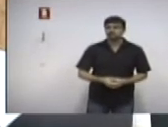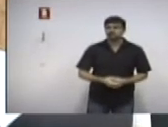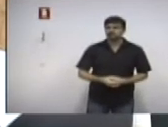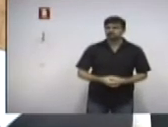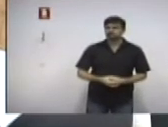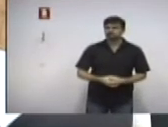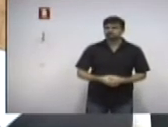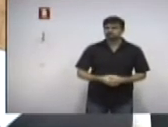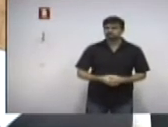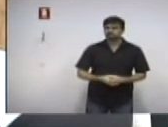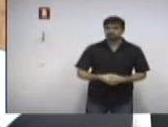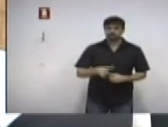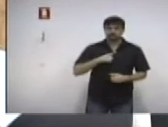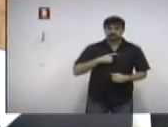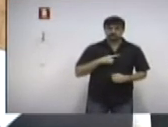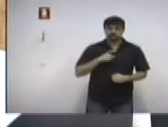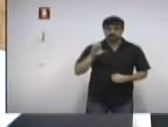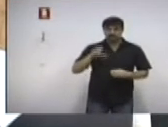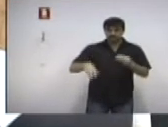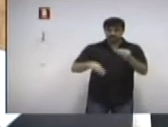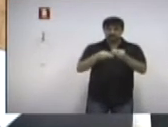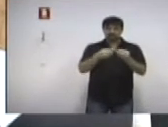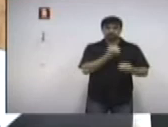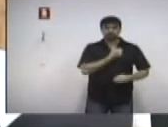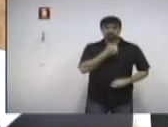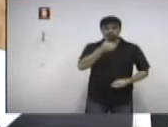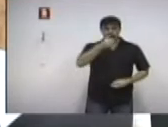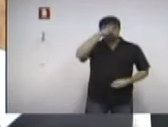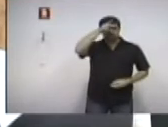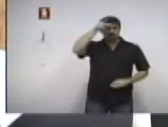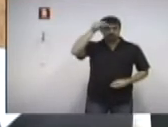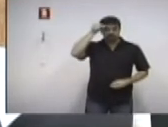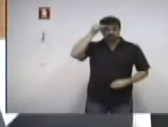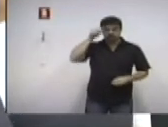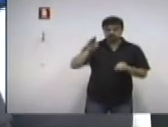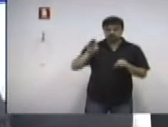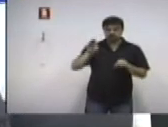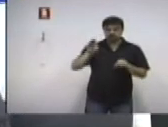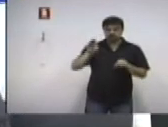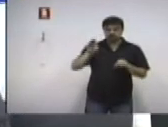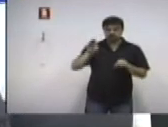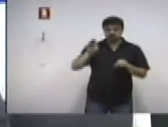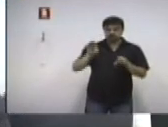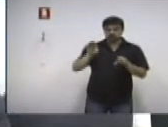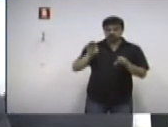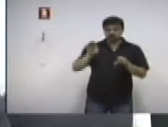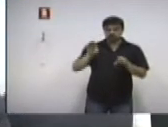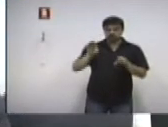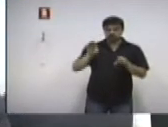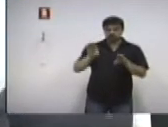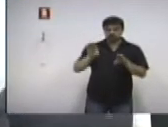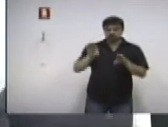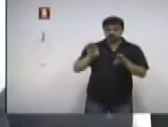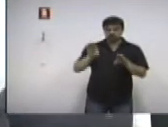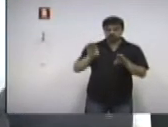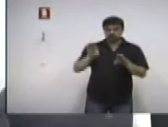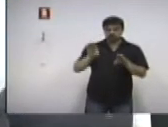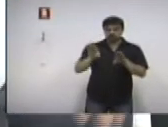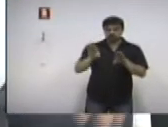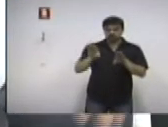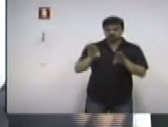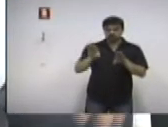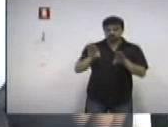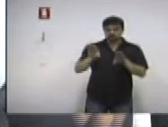dá outras providências com emenda aditiva Nº 1 do executivo parecer número 149 da Comissão de Justiça favorável